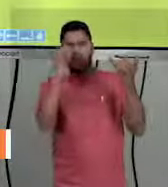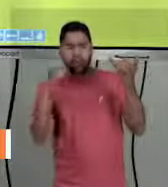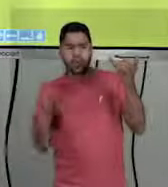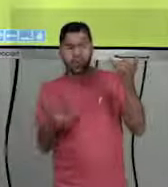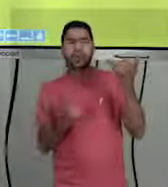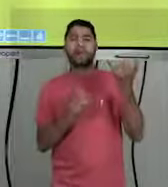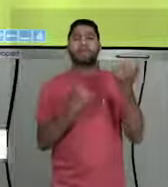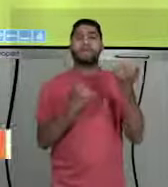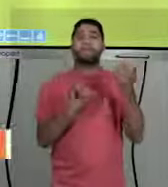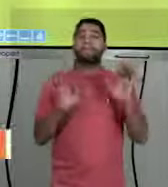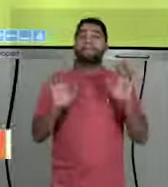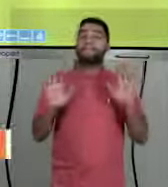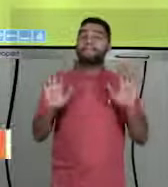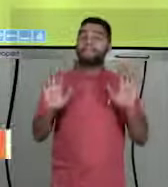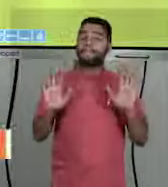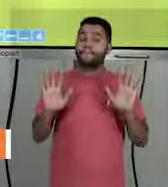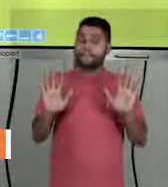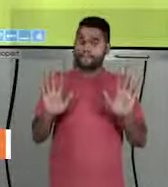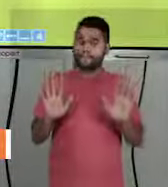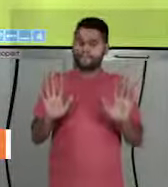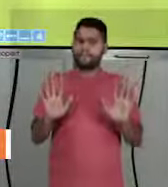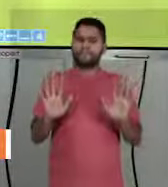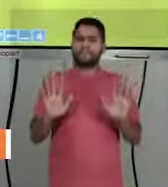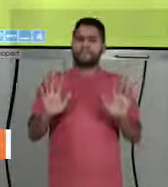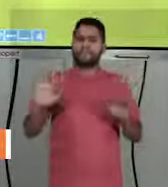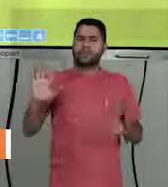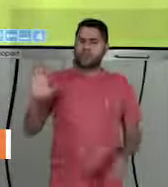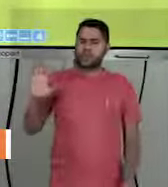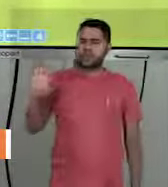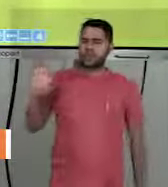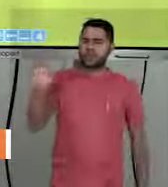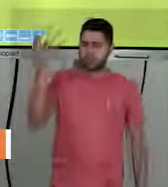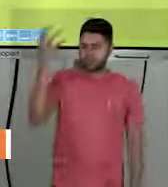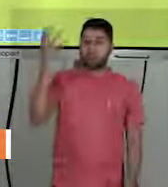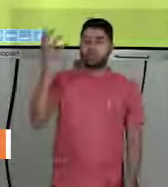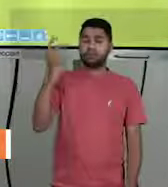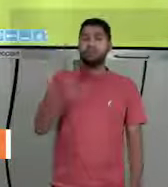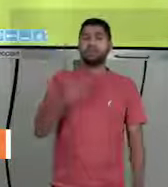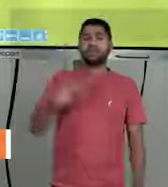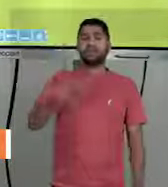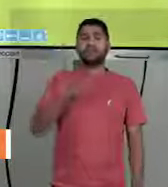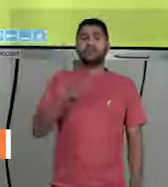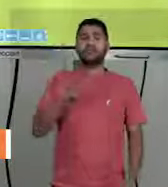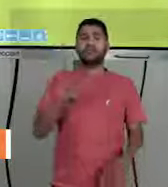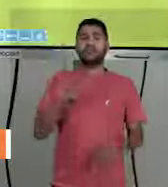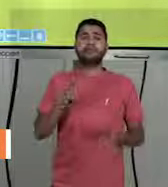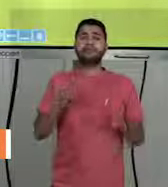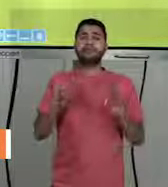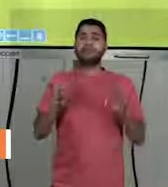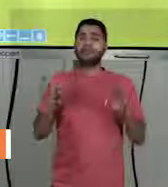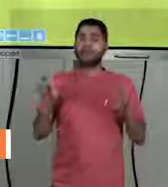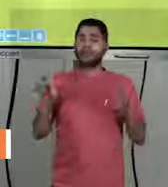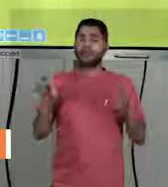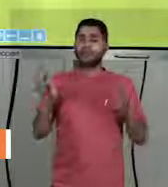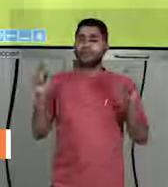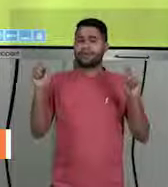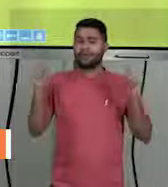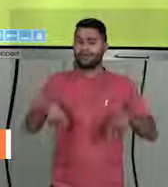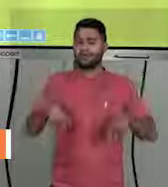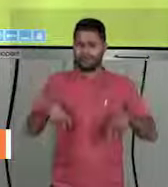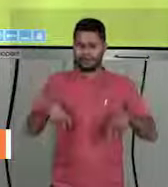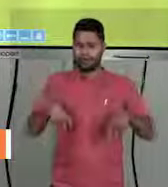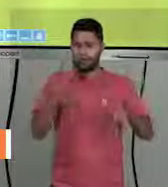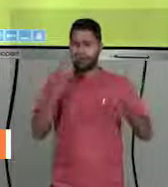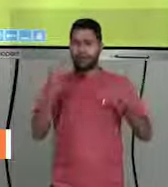deslocamento. Porém, né, quando ocorre esse deslocamento, nós chamamos de diferença de potencial.